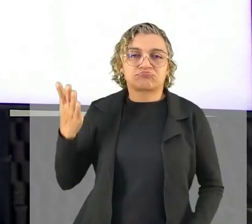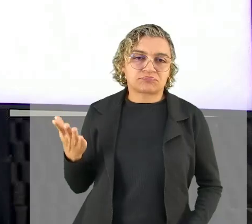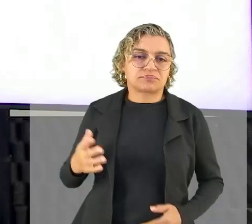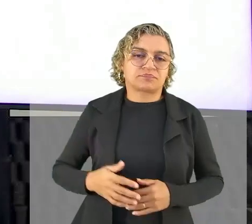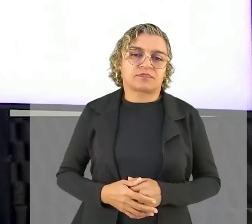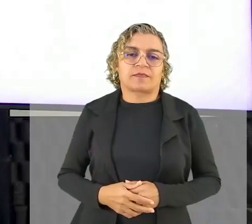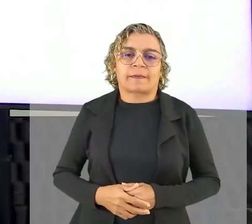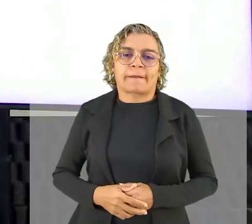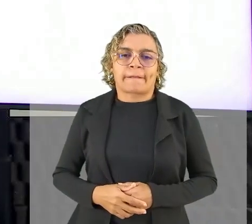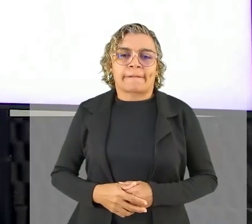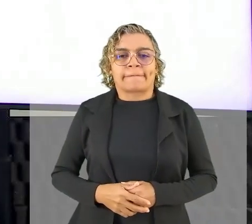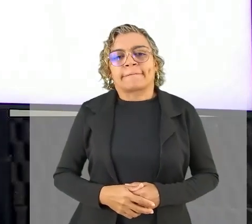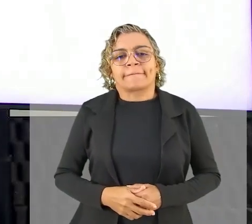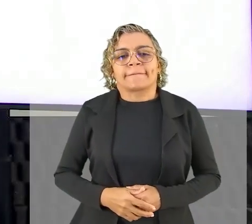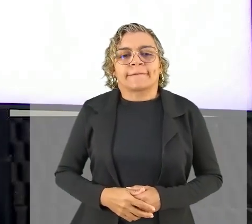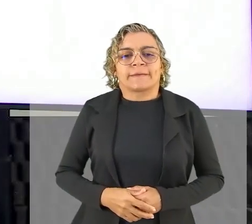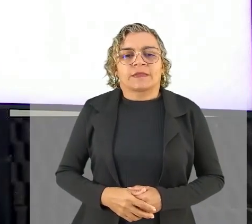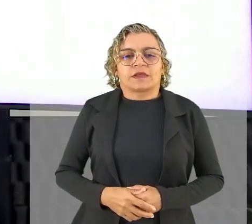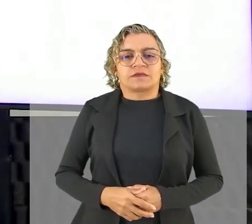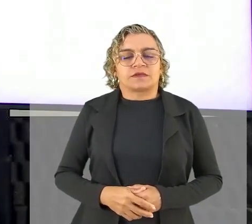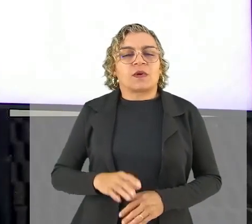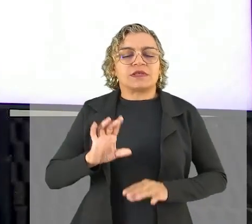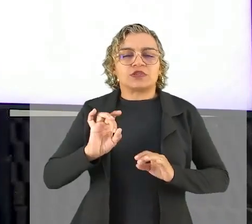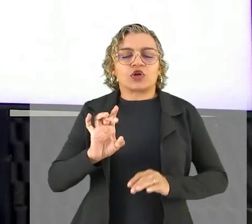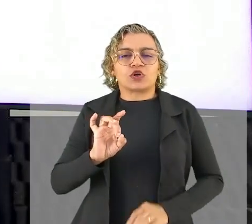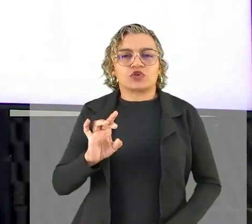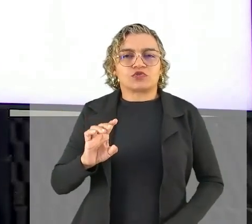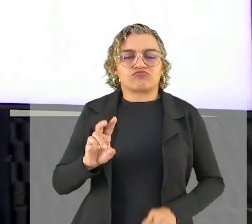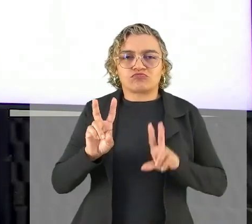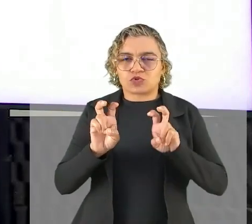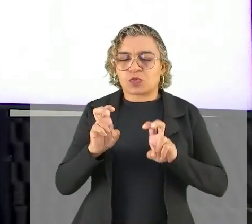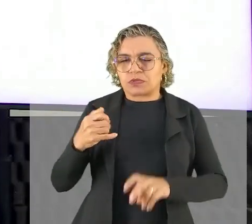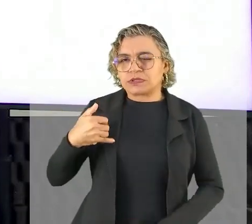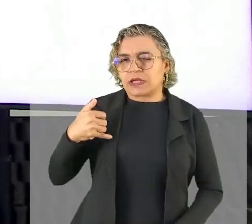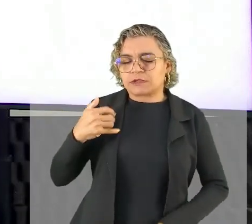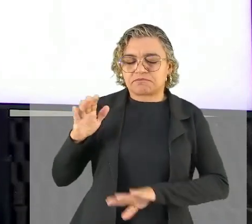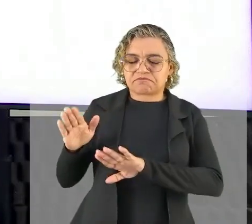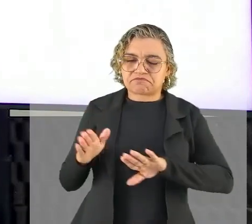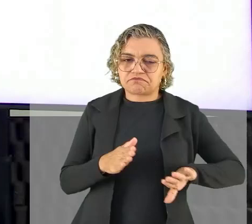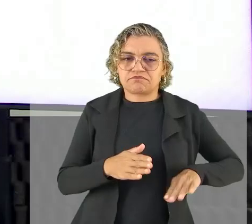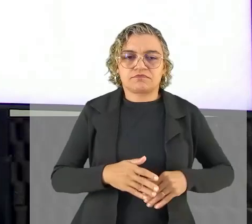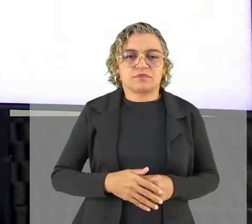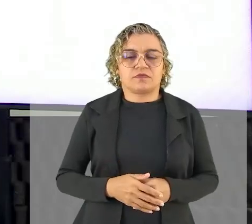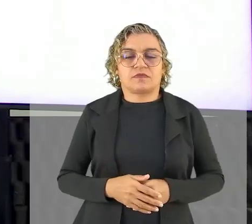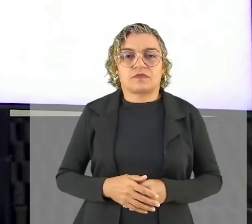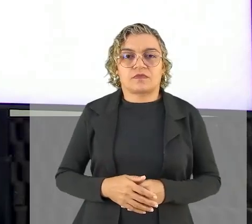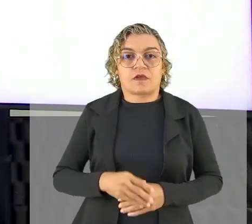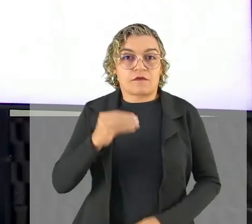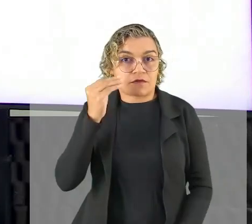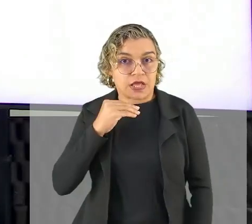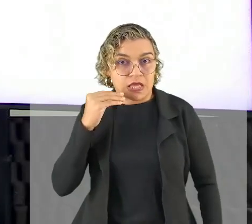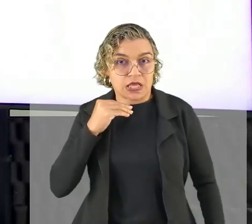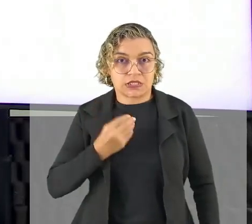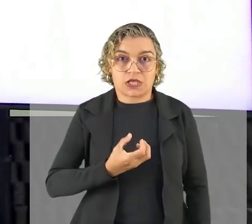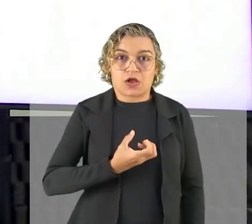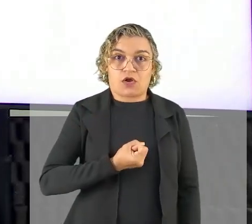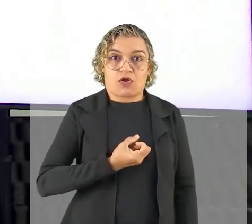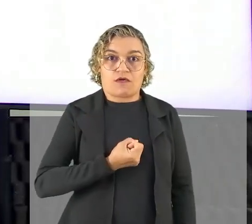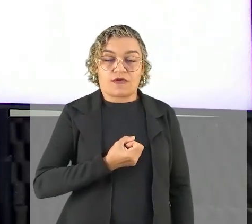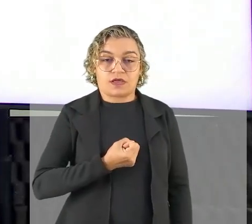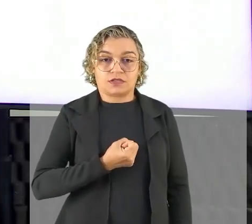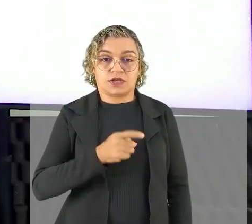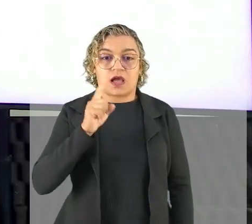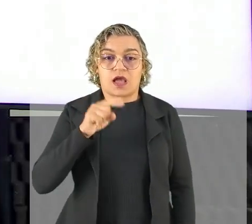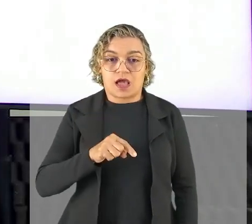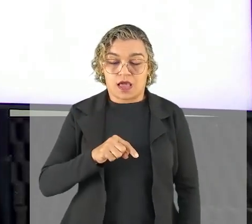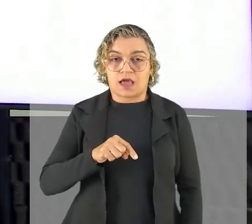vamos ao texto, né? Fraqueza e covardia são as causas pelas quais a maioria